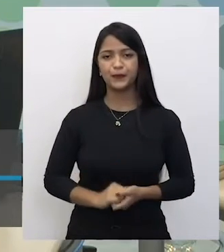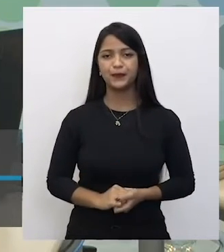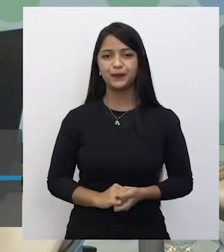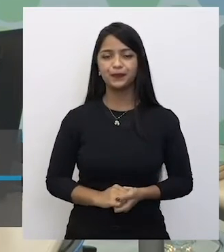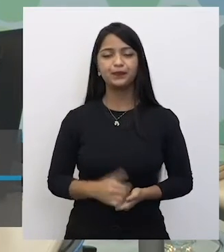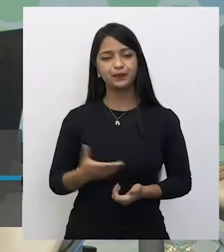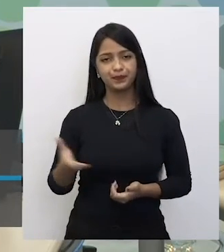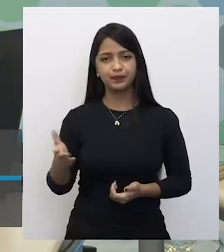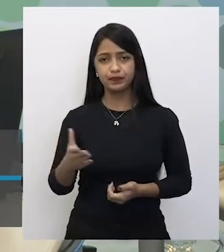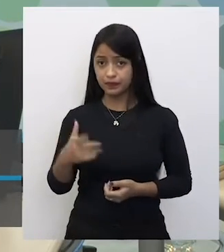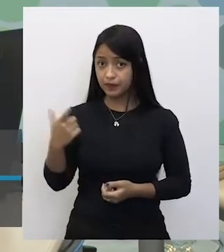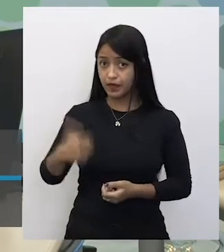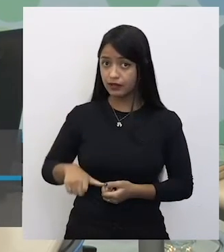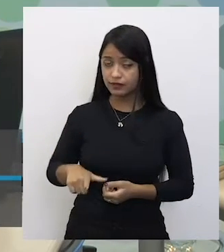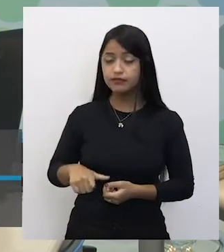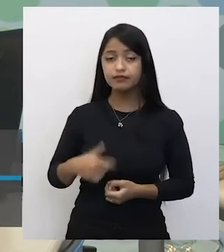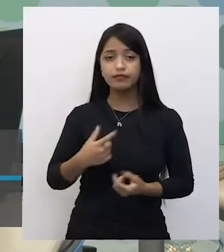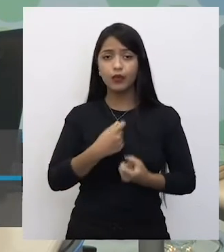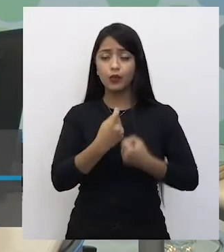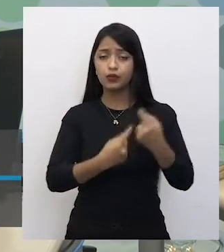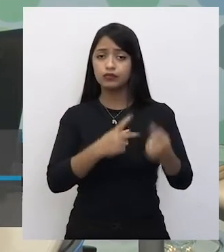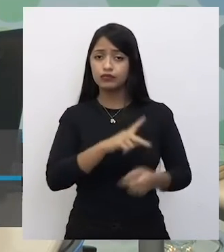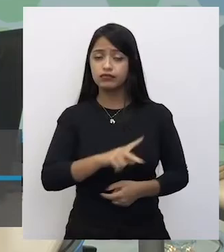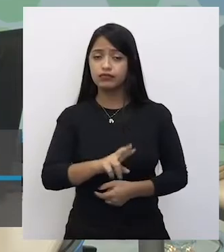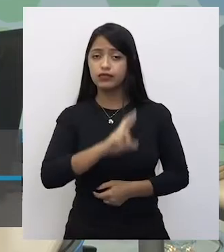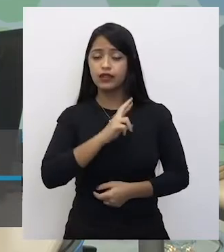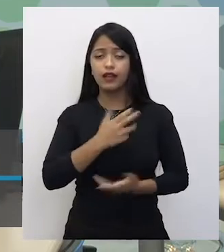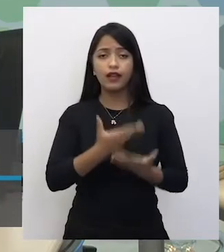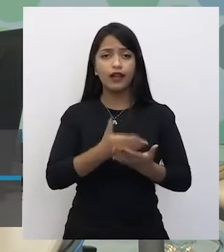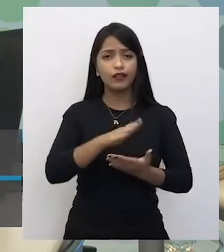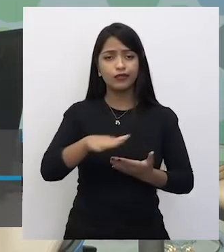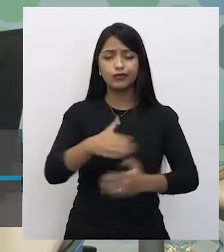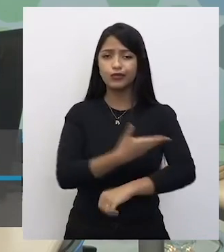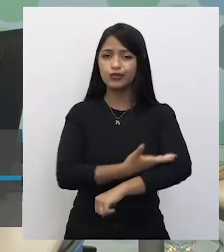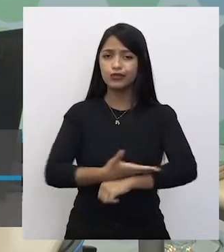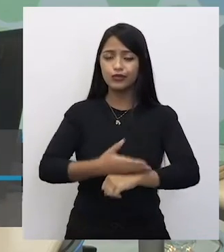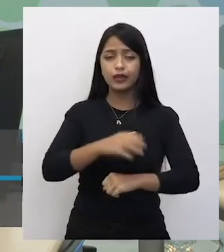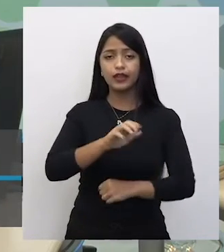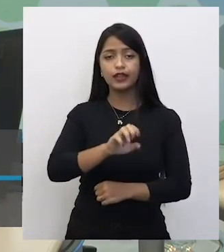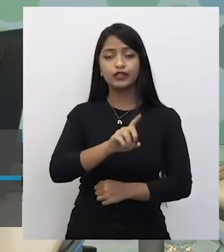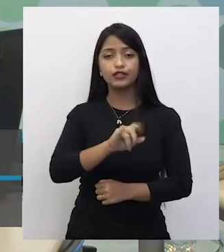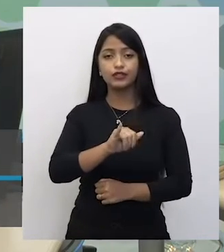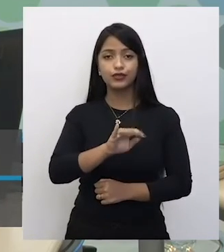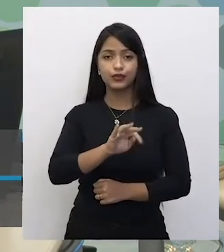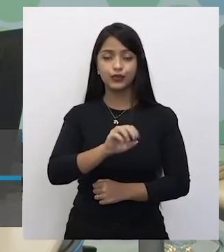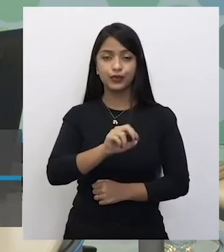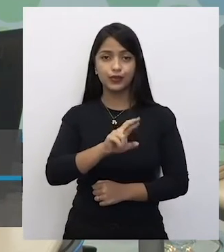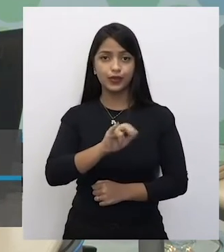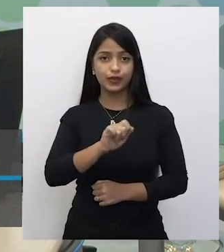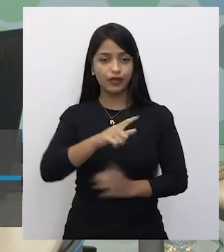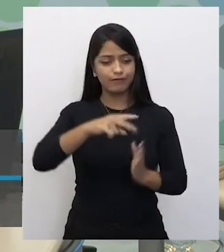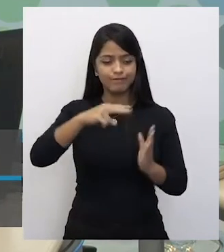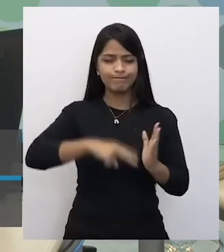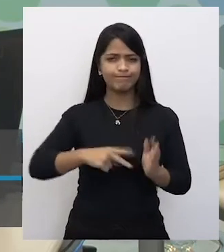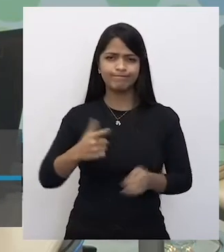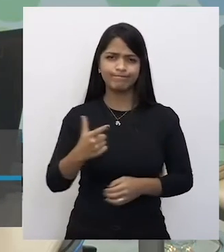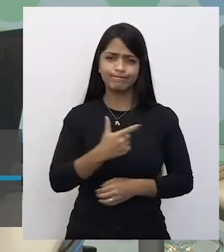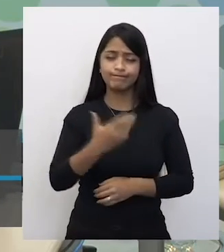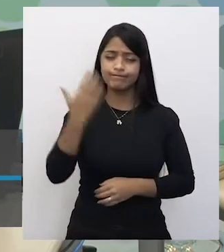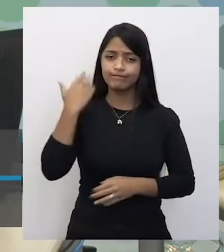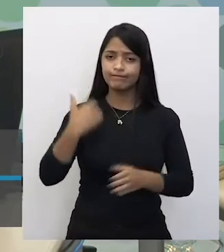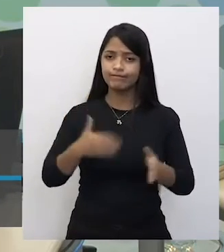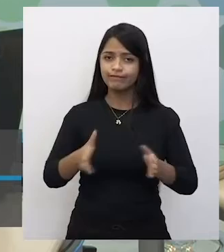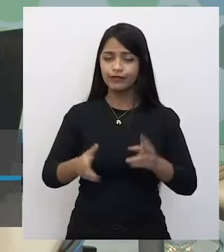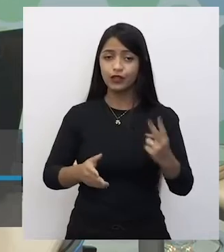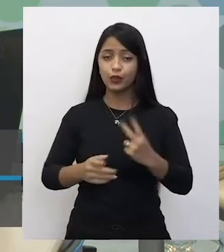É mais isso. Alguém? Tá. Tem professores que colocou que os alunos não têm o hábito de ler editorial. Editorial a gente falou no segundo bimestre, né? Um pouquinho sobre.